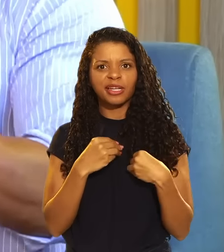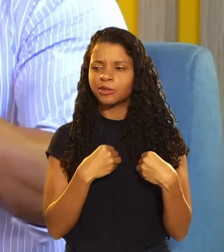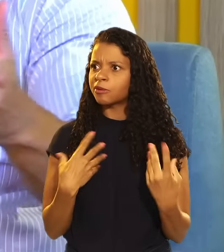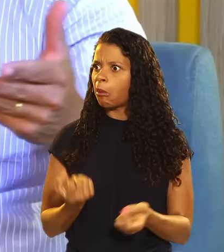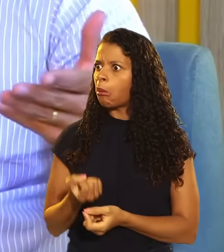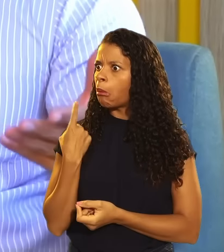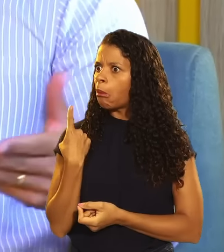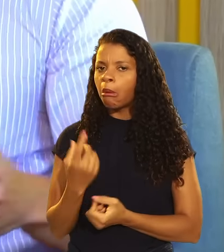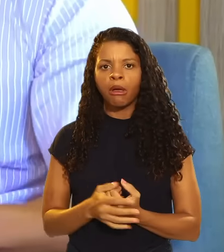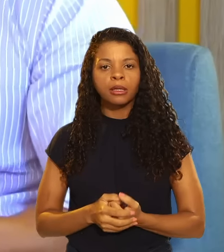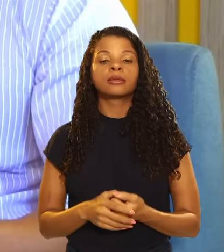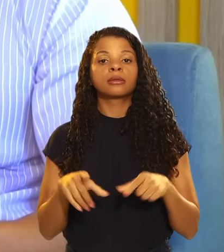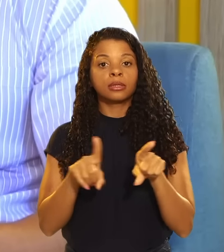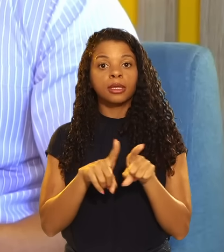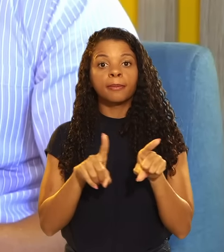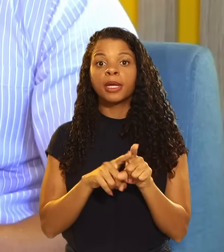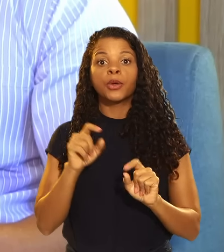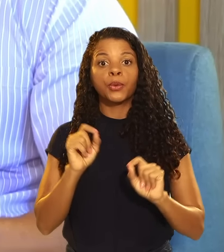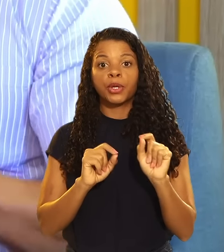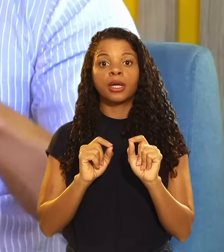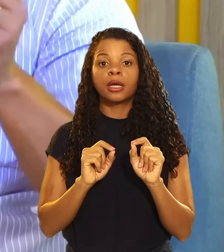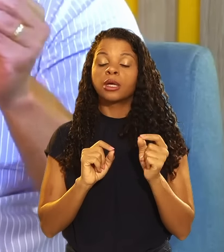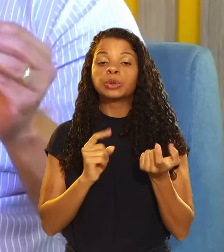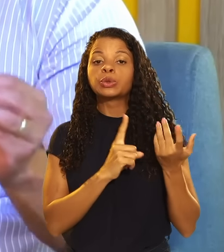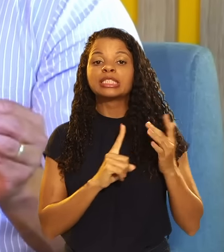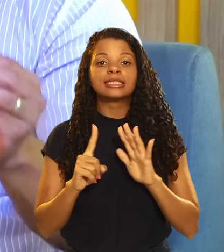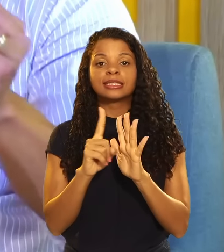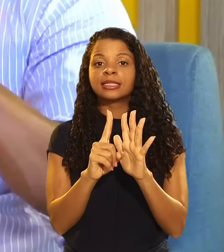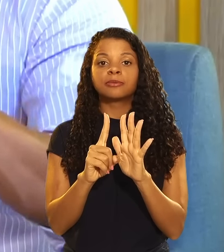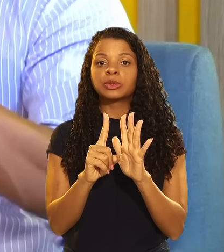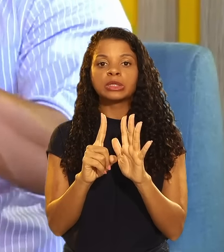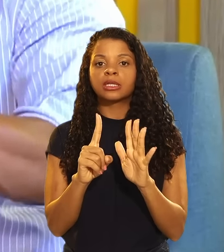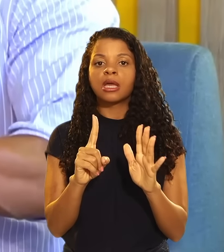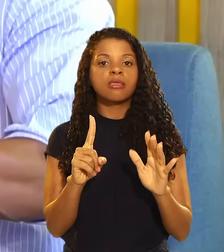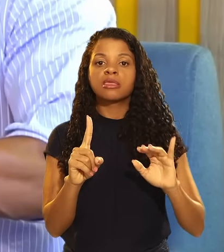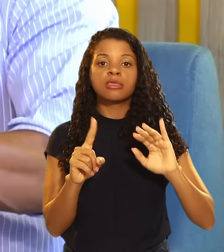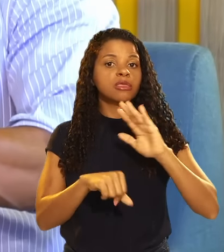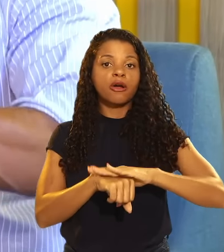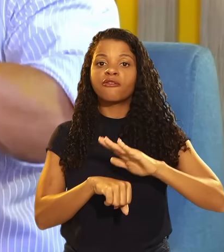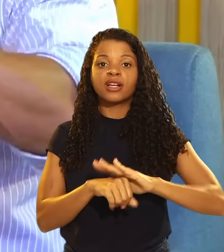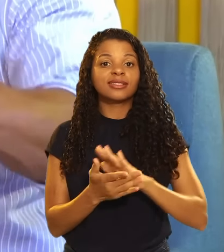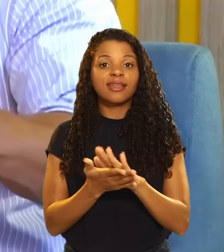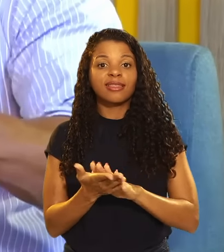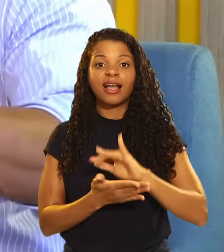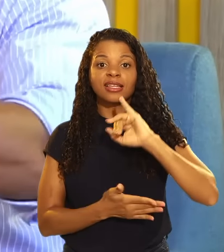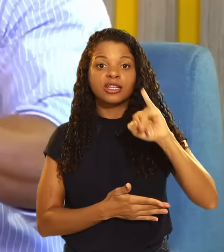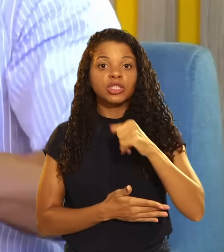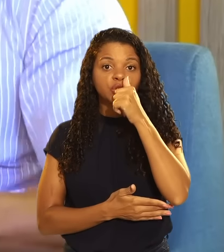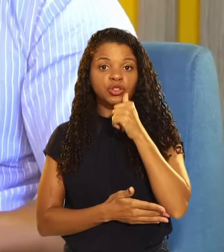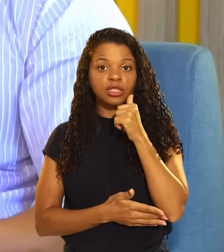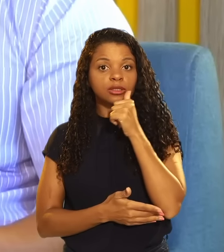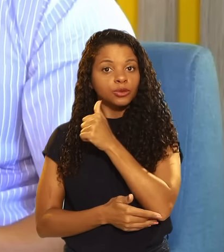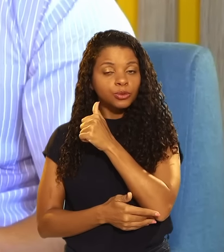não jejum dos discípulos, né? Quando os discípulos, tanto de João e dos fariseus, jejuavam e os discípulos de Cristo